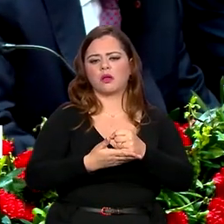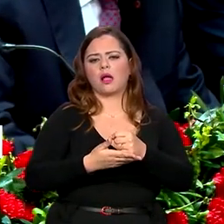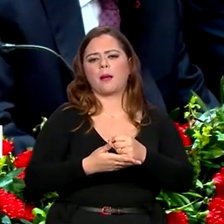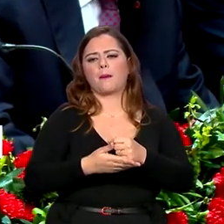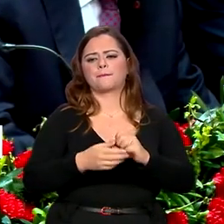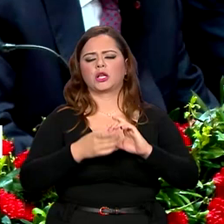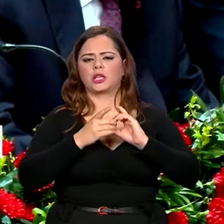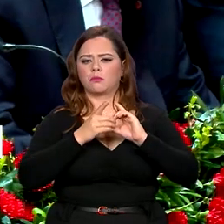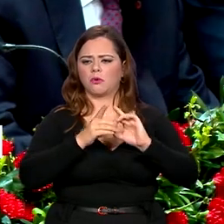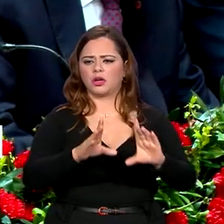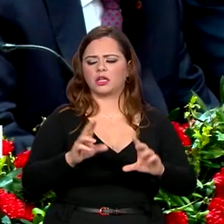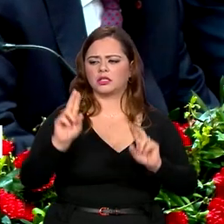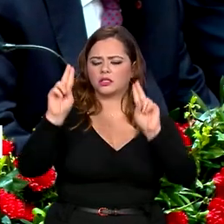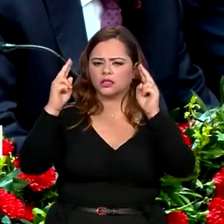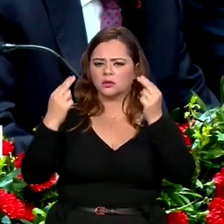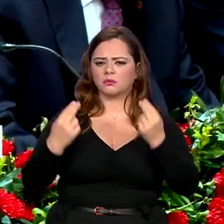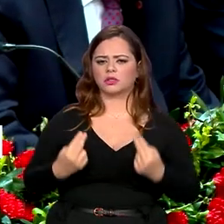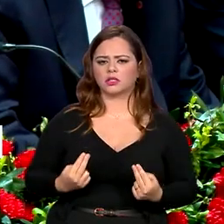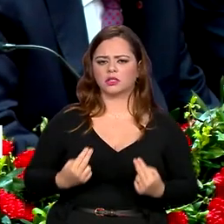democrático da humanidade.